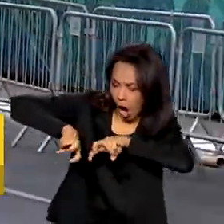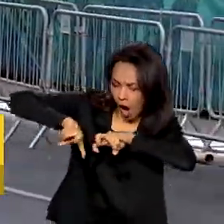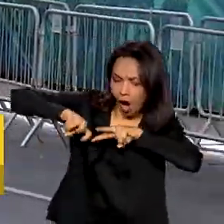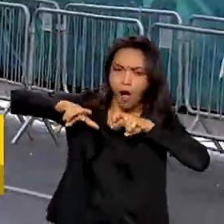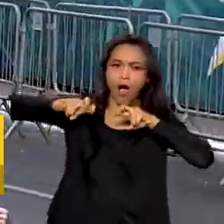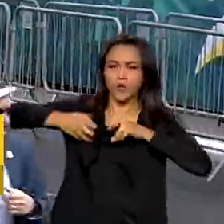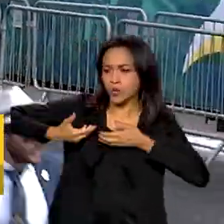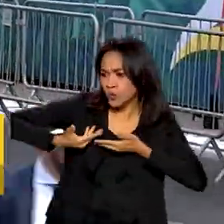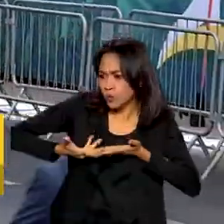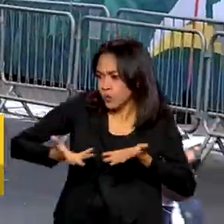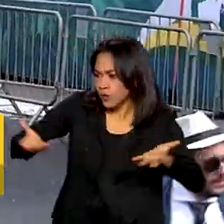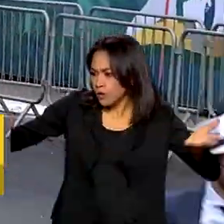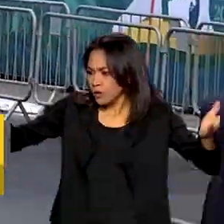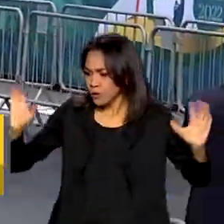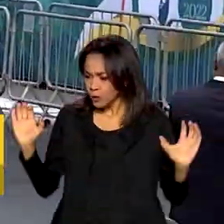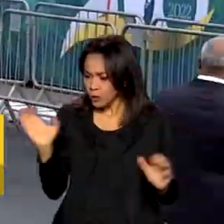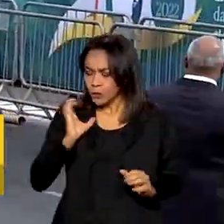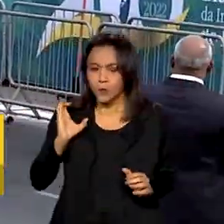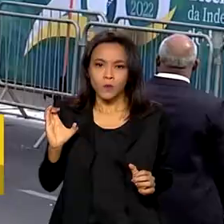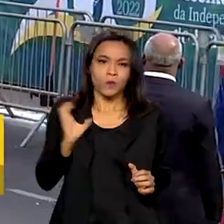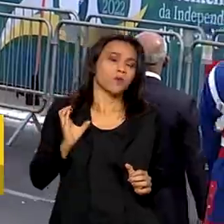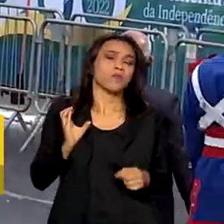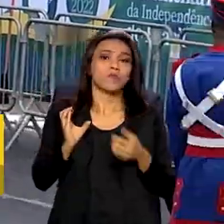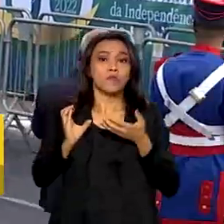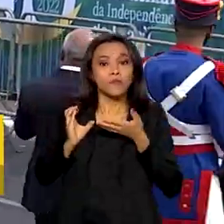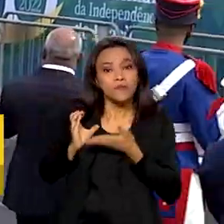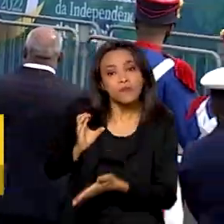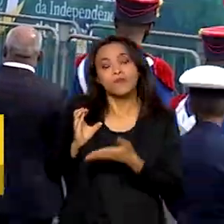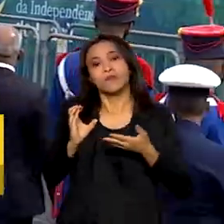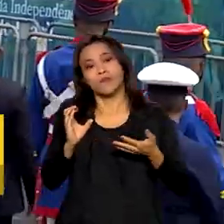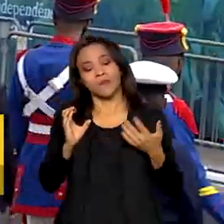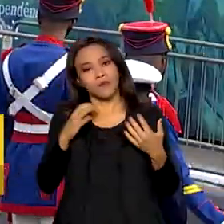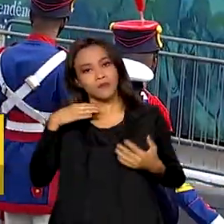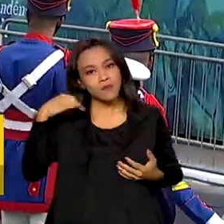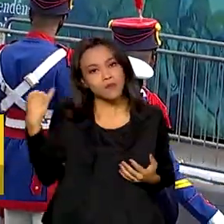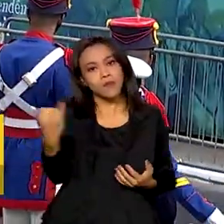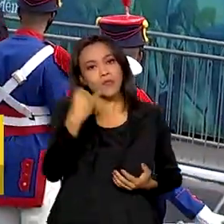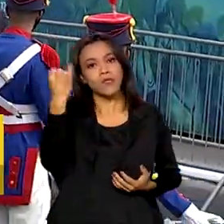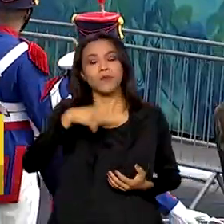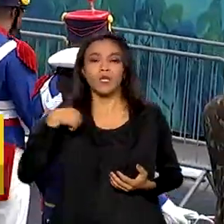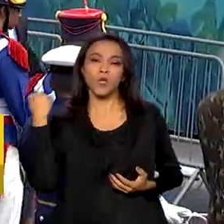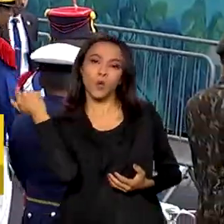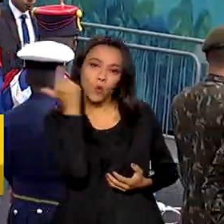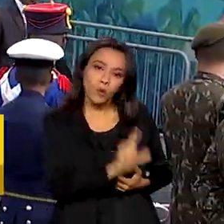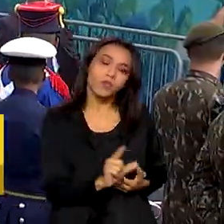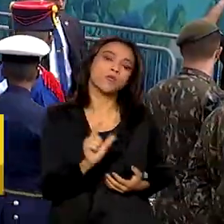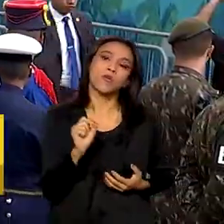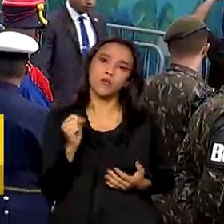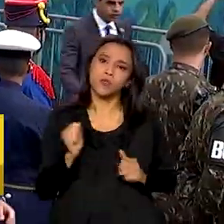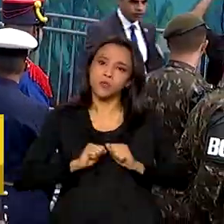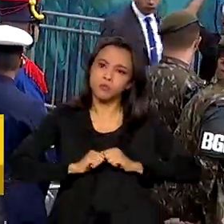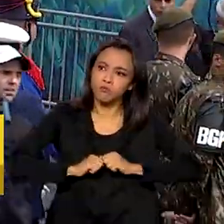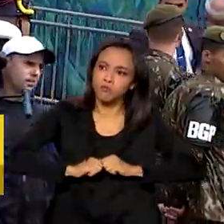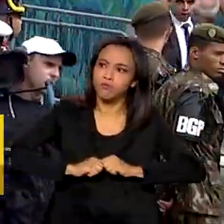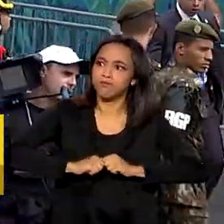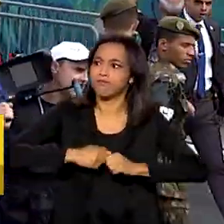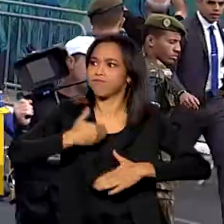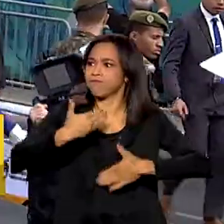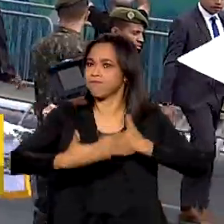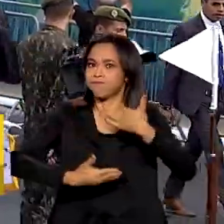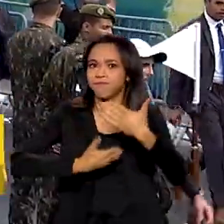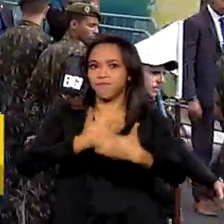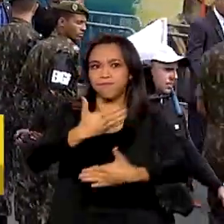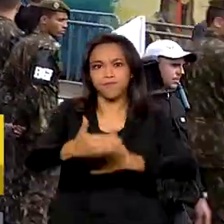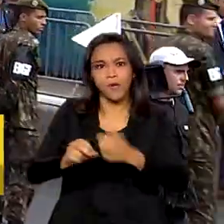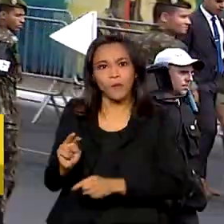riquezas é fundamental para que possamos contribuir para a dissuasão e impedir que